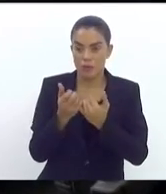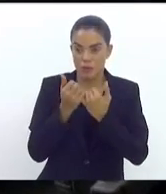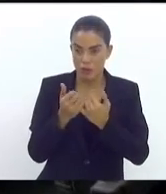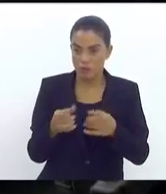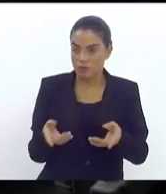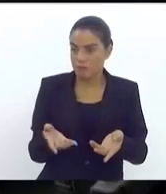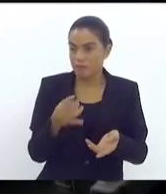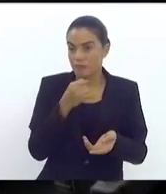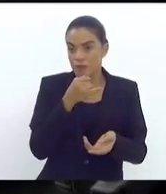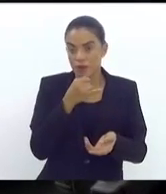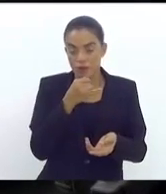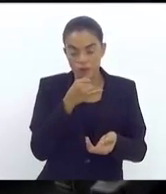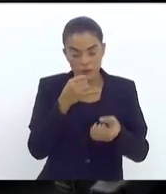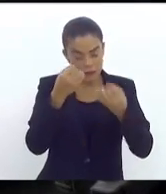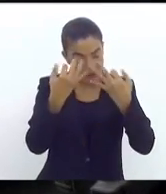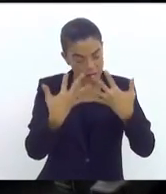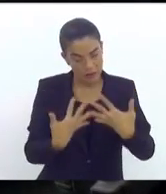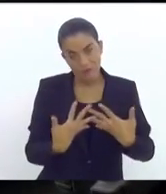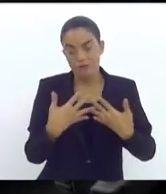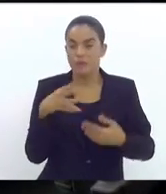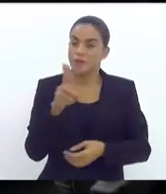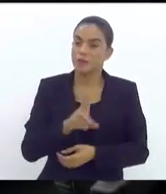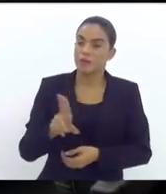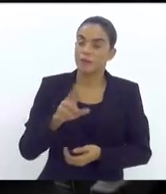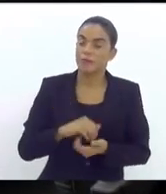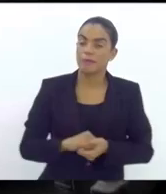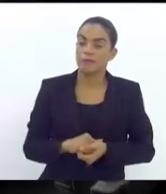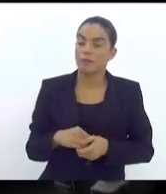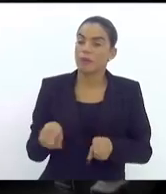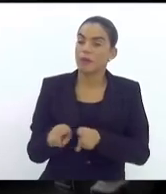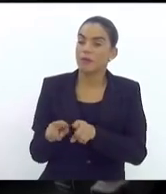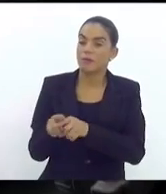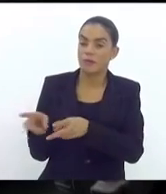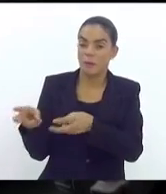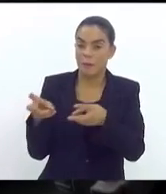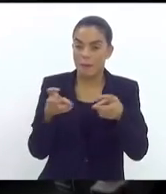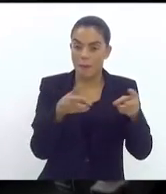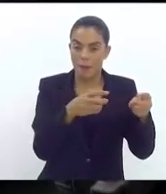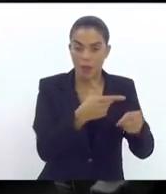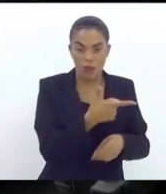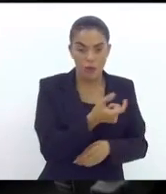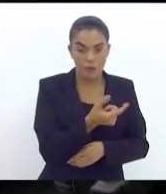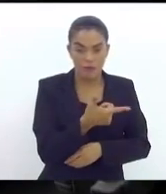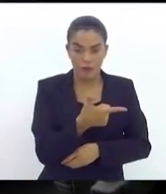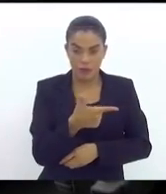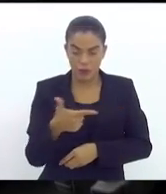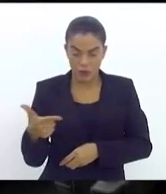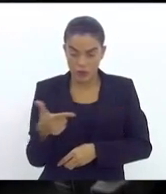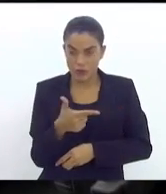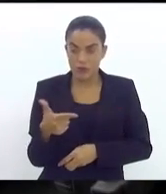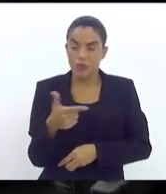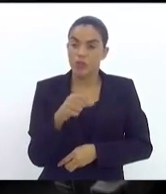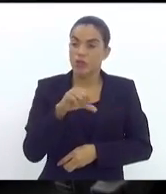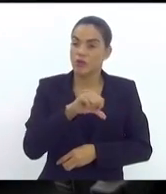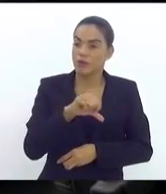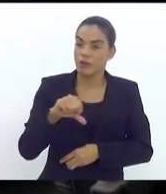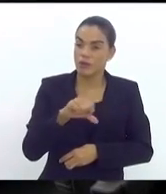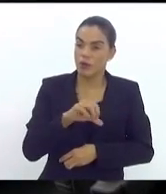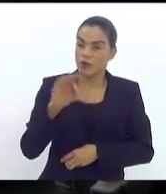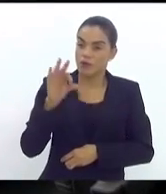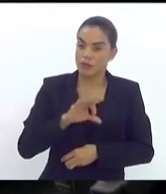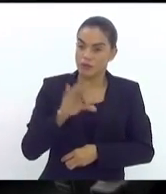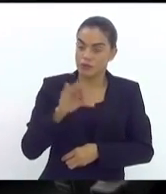dinâmica delitiva explica essa utilidade. É de se notar que no final de 2022, 39% dos presos na Justiça